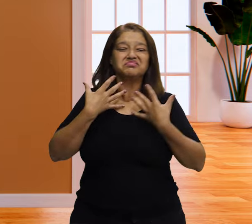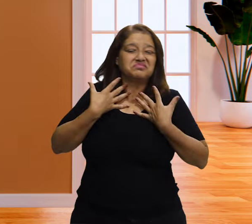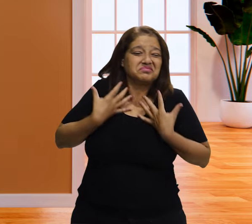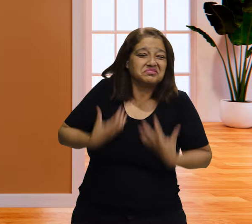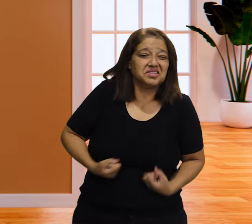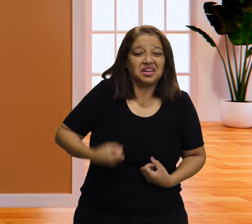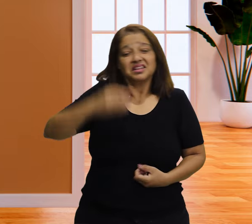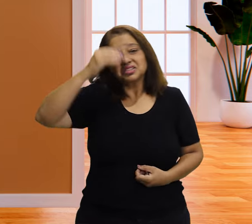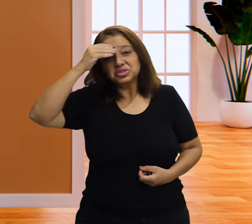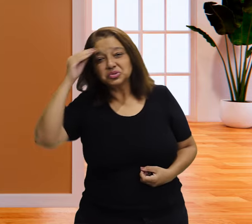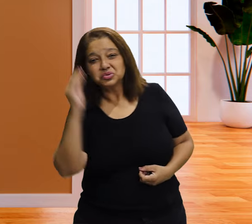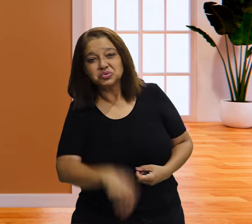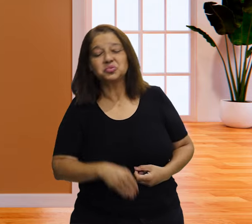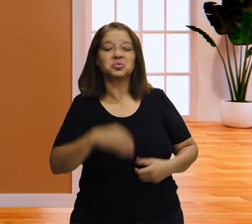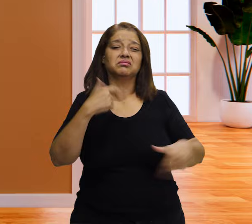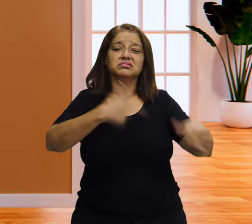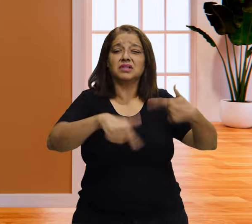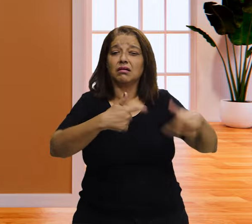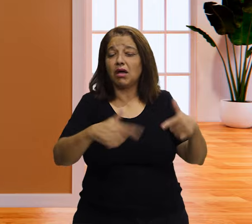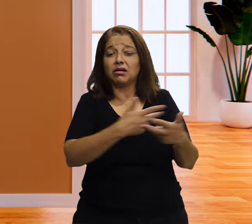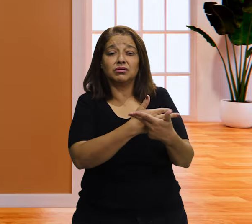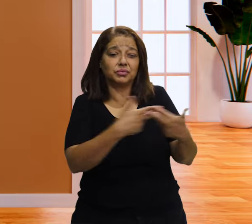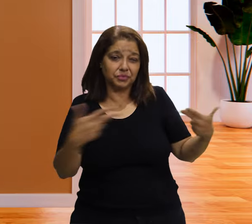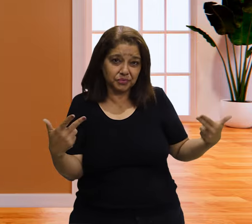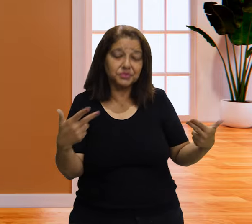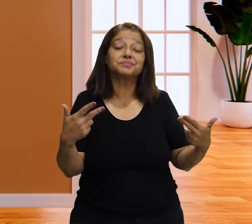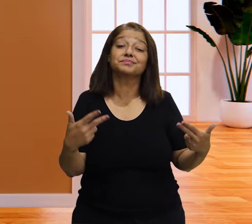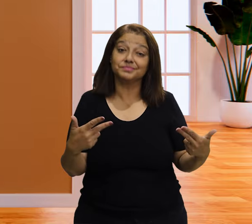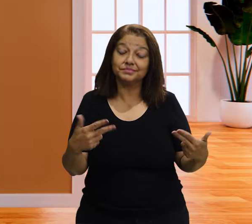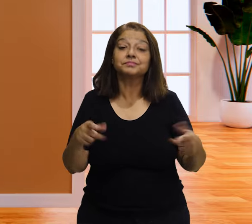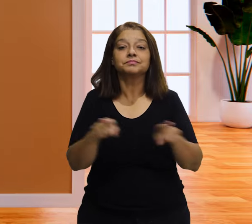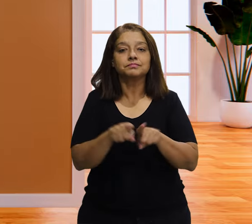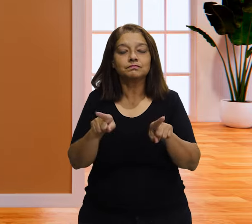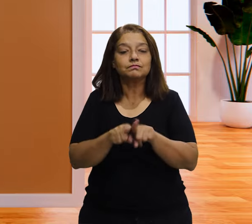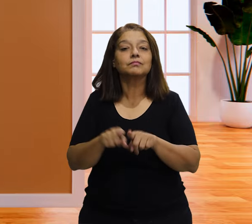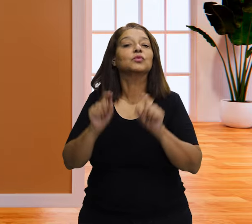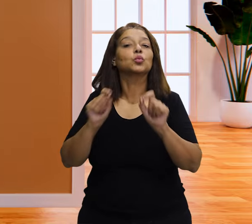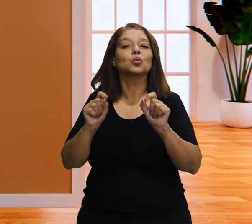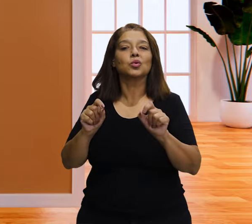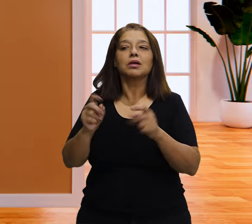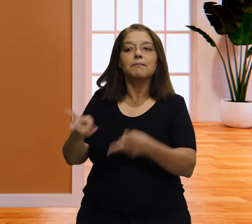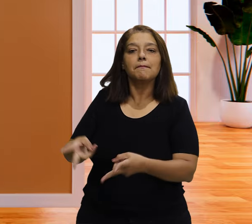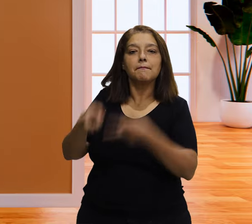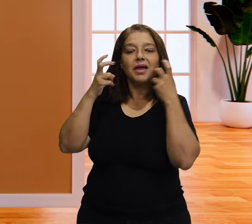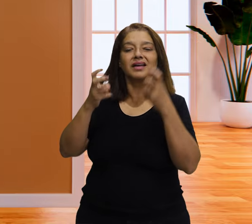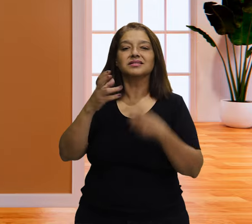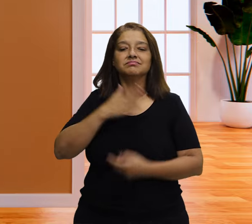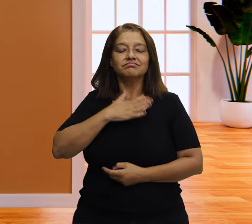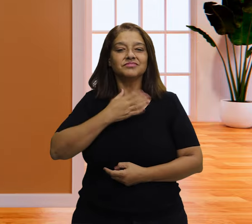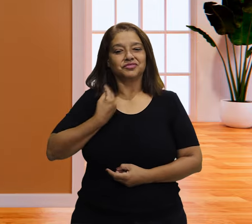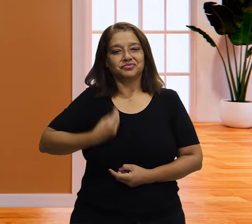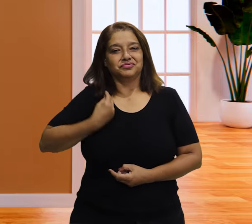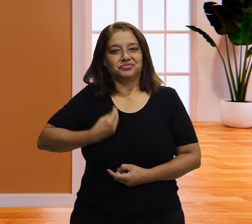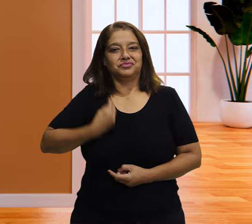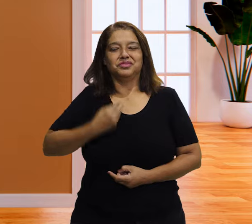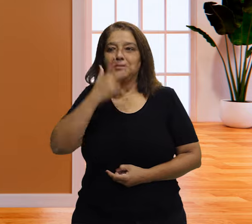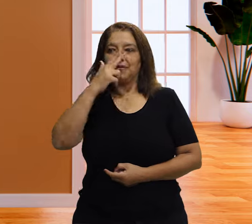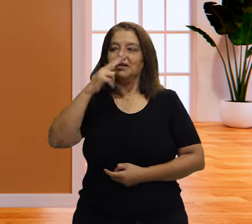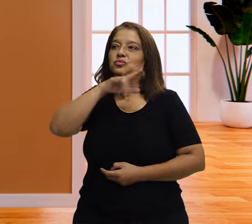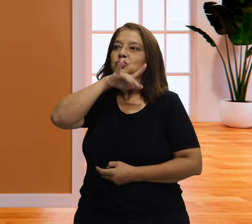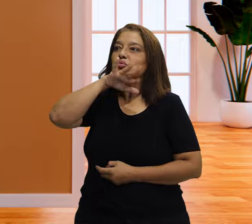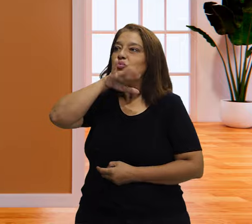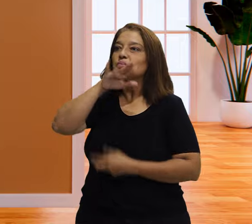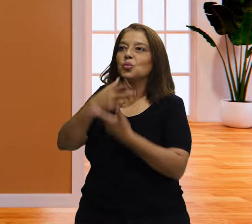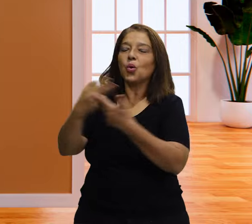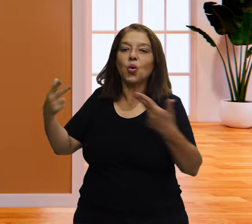trabalho. Também nota-se baixa realização pessoal, autoavaliação negativa e um excesso de